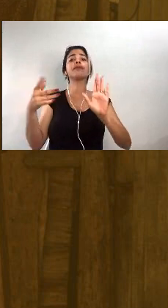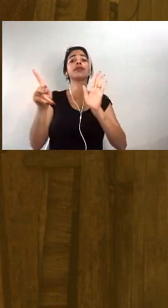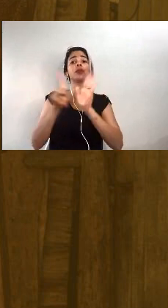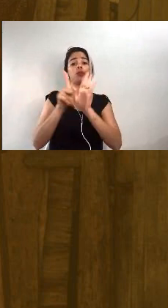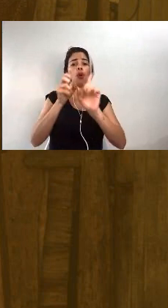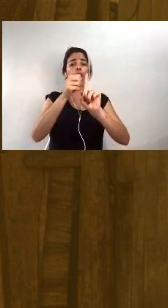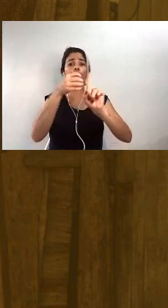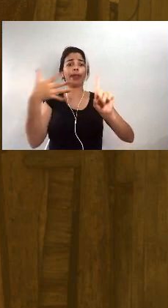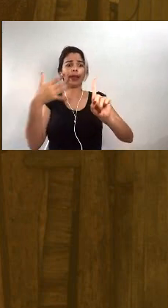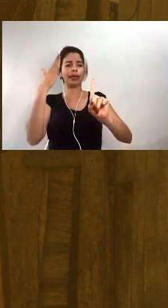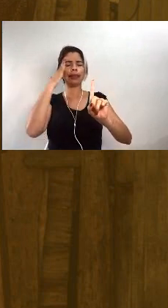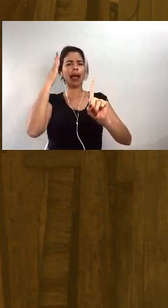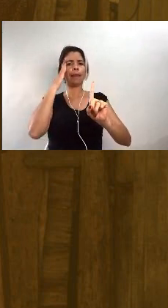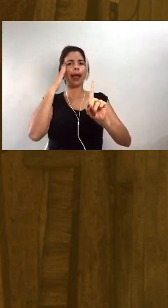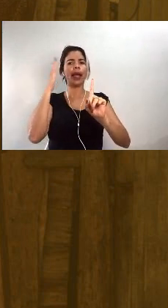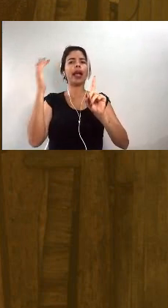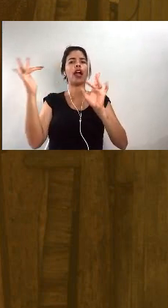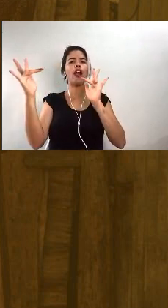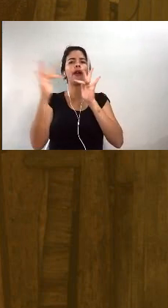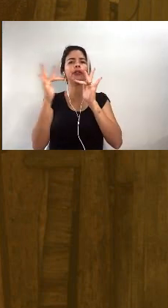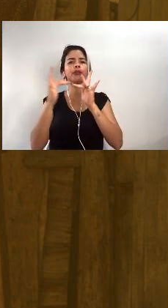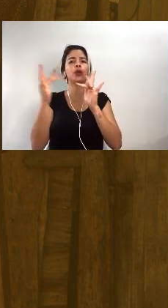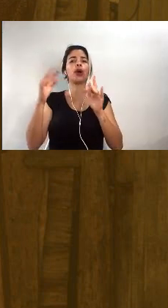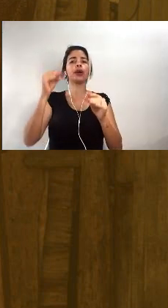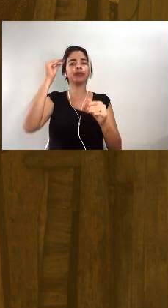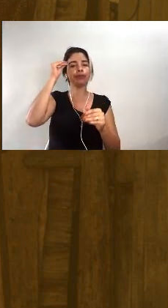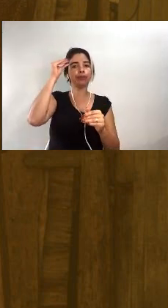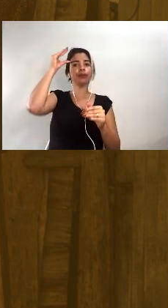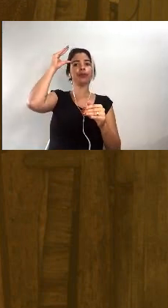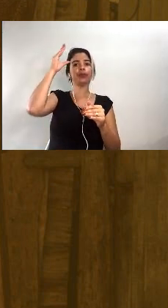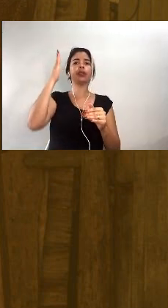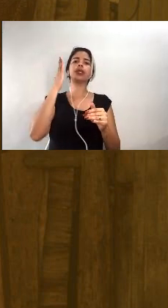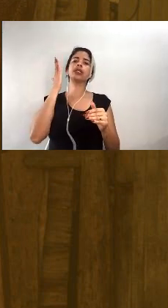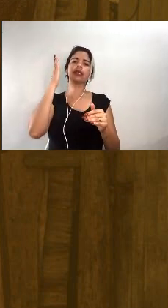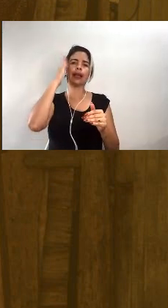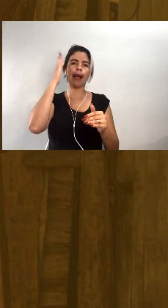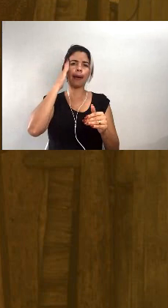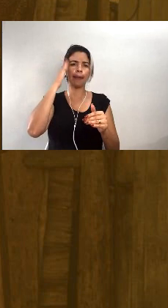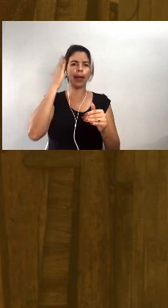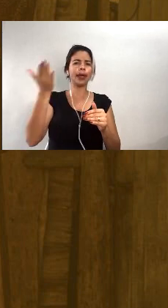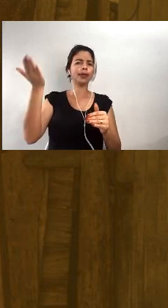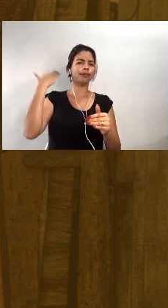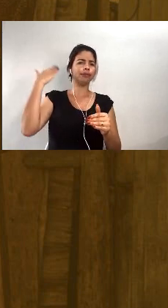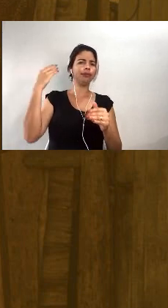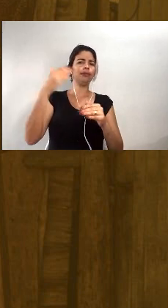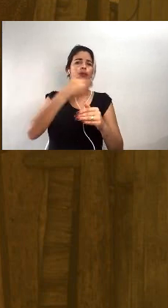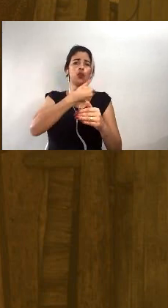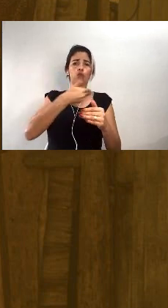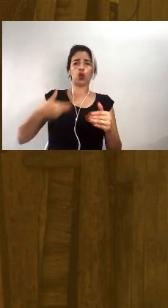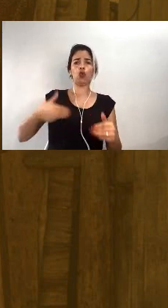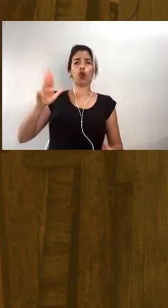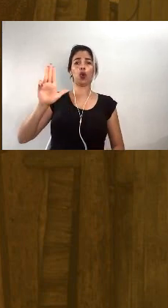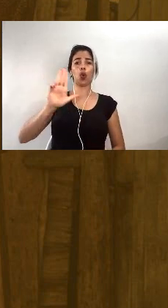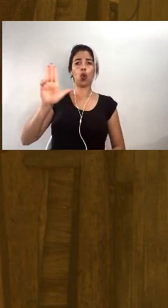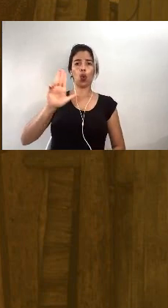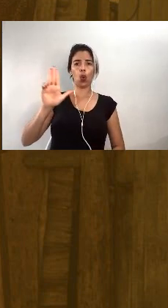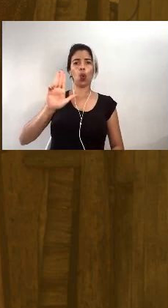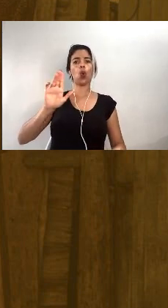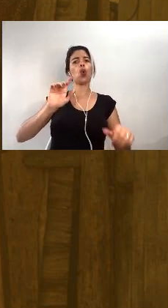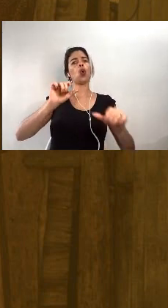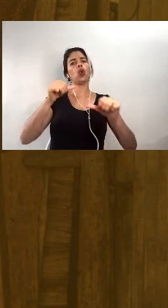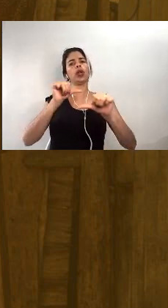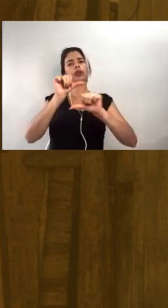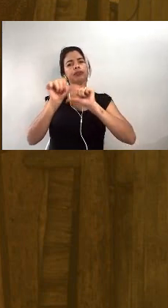Conexões de Saberes, que foi uma ação do governo federal na época do governo Lula, da antiga SECAD, depois virou